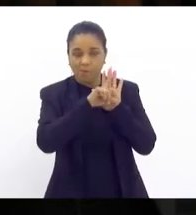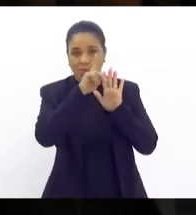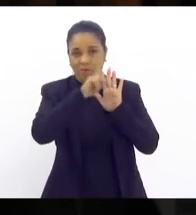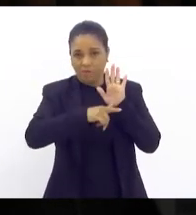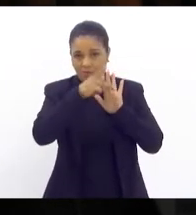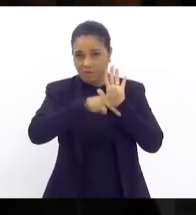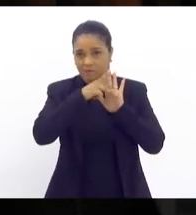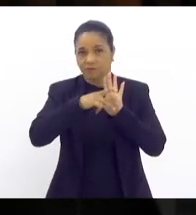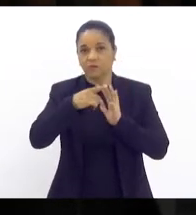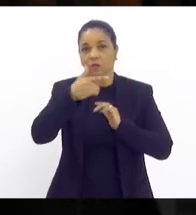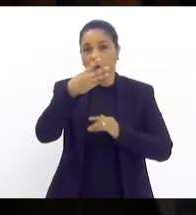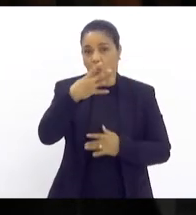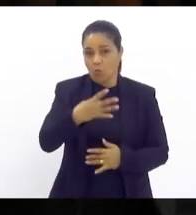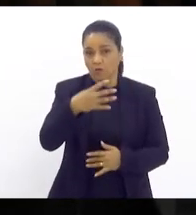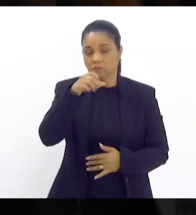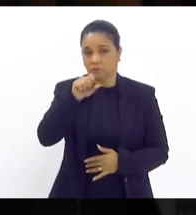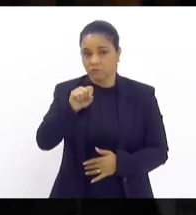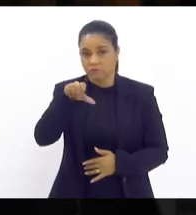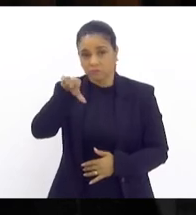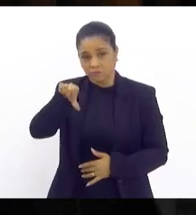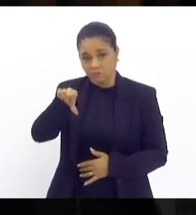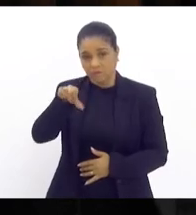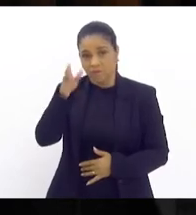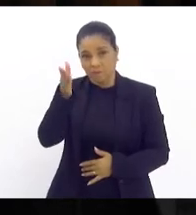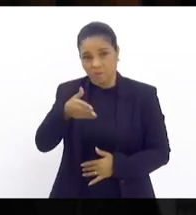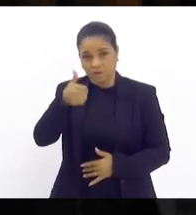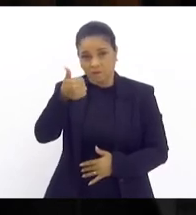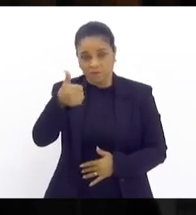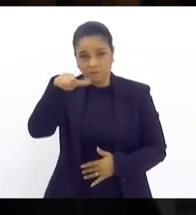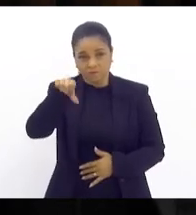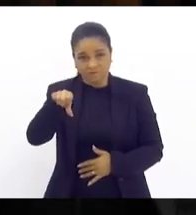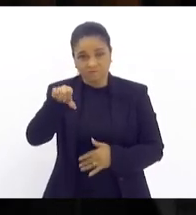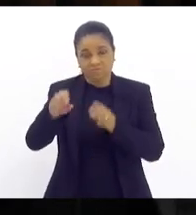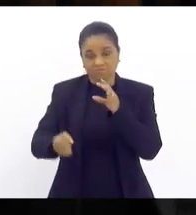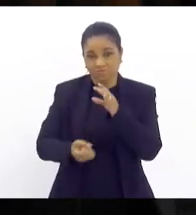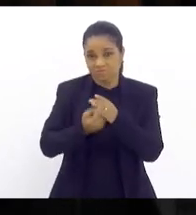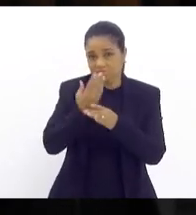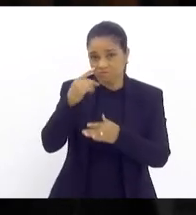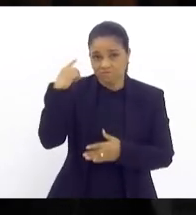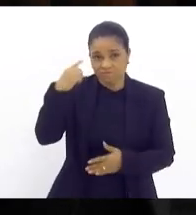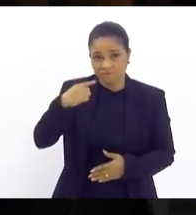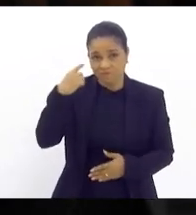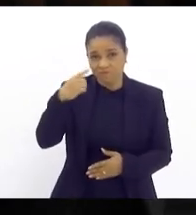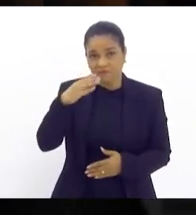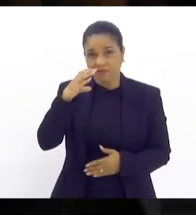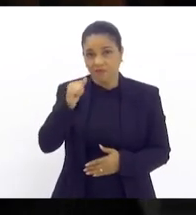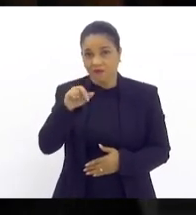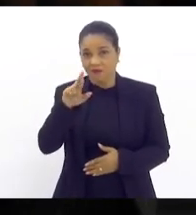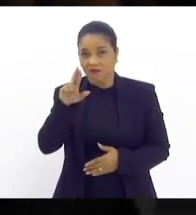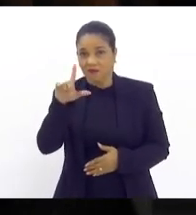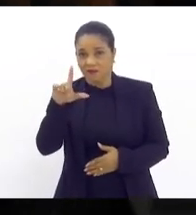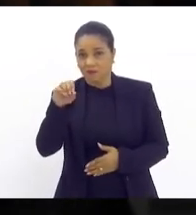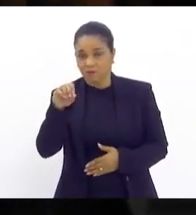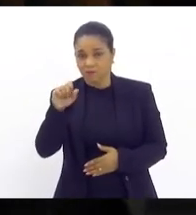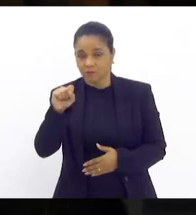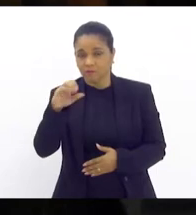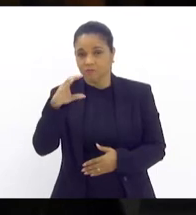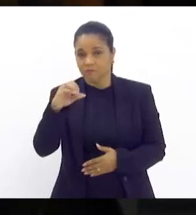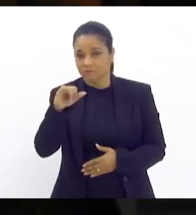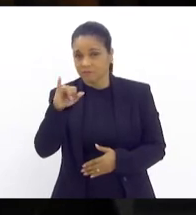de 2019 de autoria do deputado Carlos Caiado